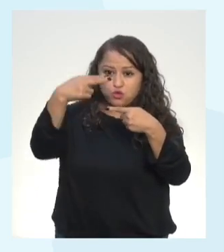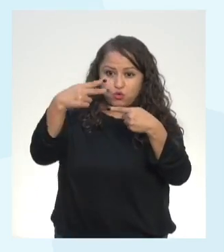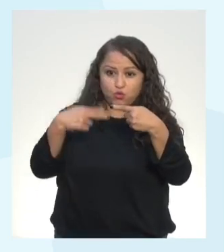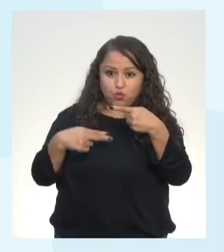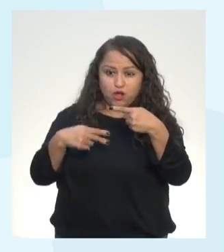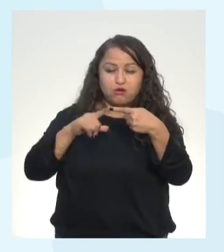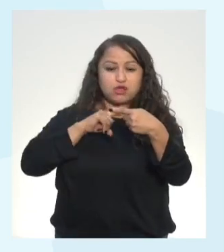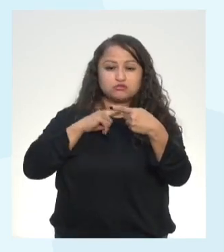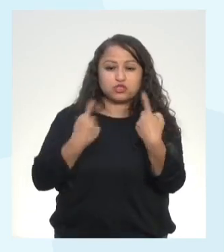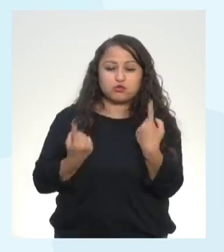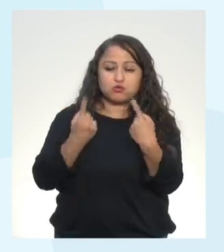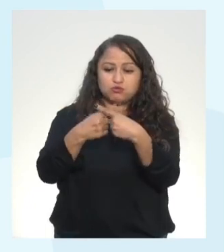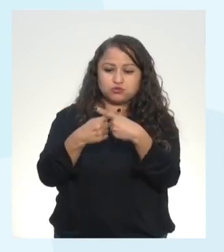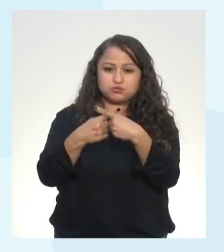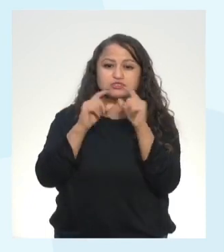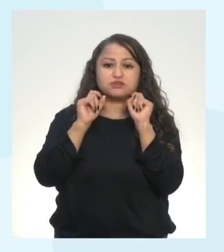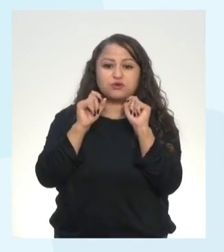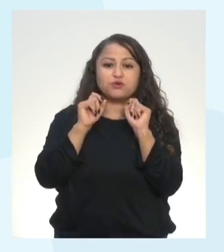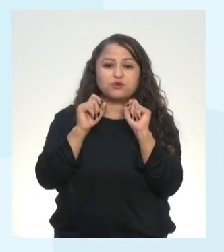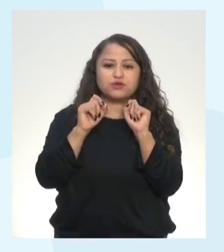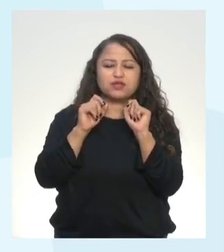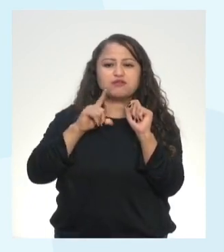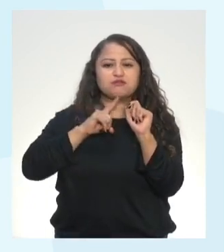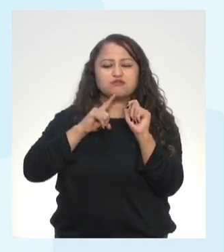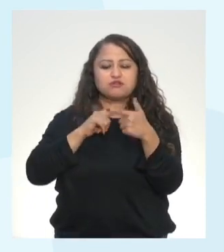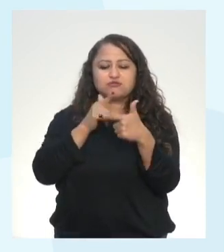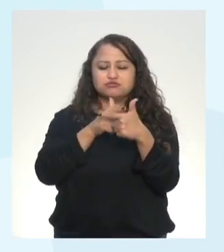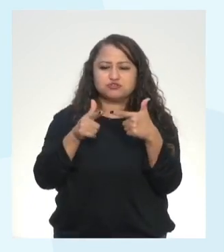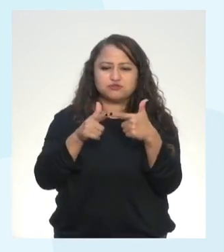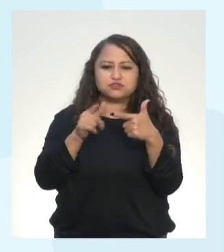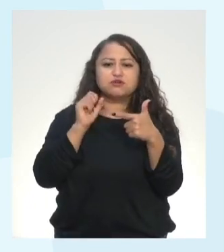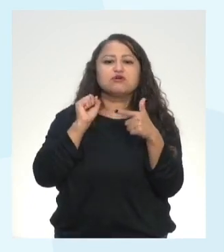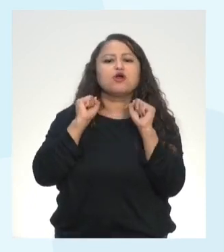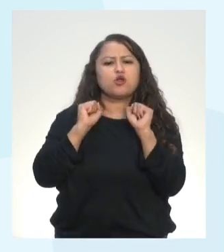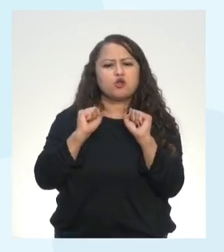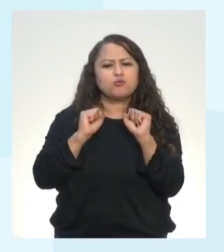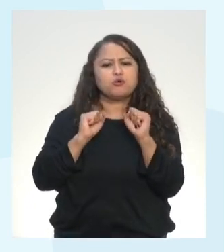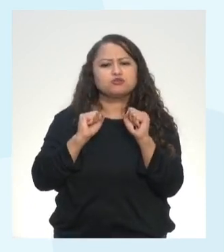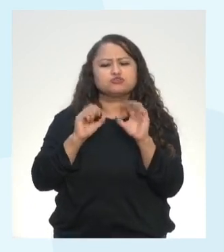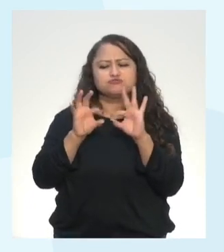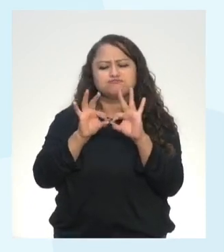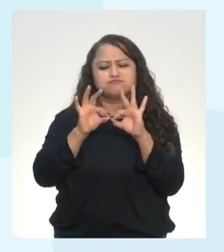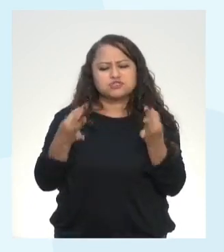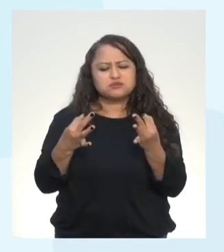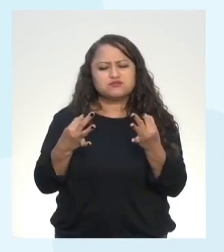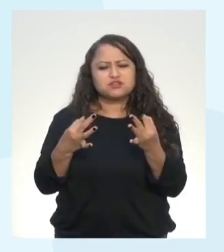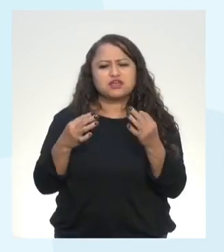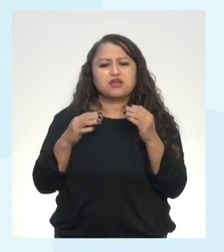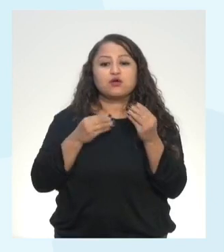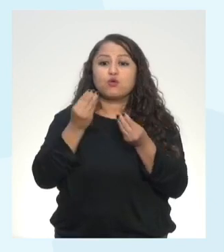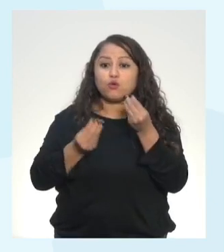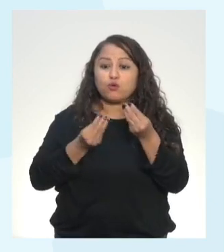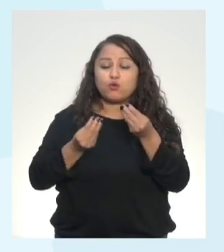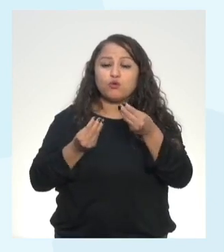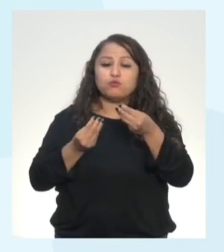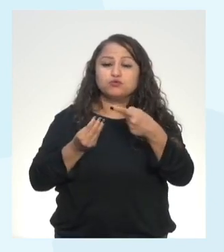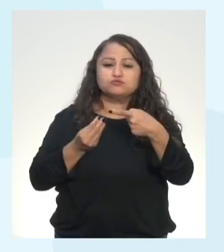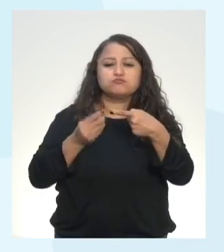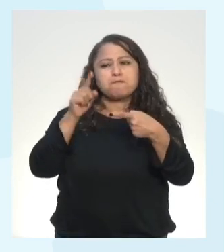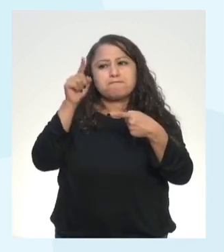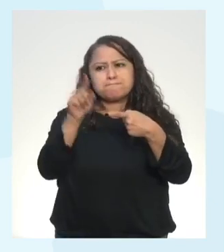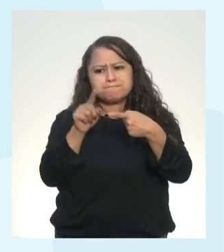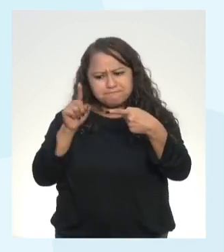Escola Vicente de Paula Almeida. E aí, professora Inês, o K é igual a 4? Sim, o K é igual a 4. Pessoal, se